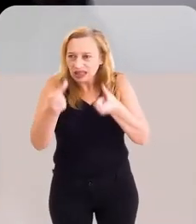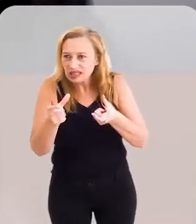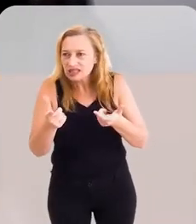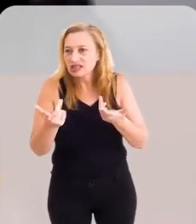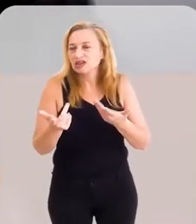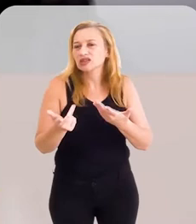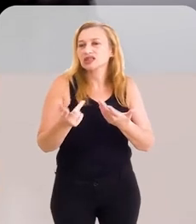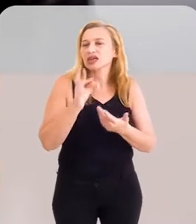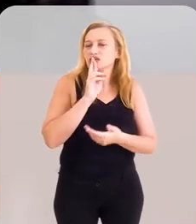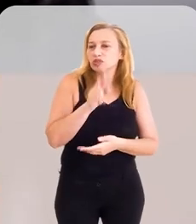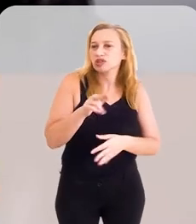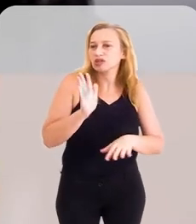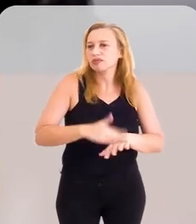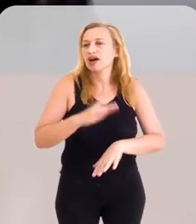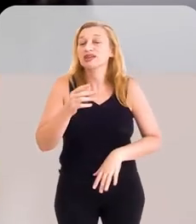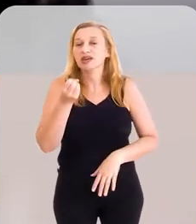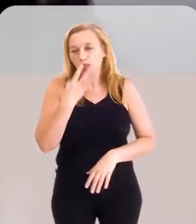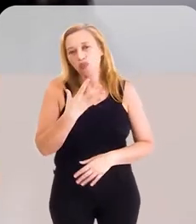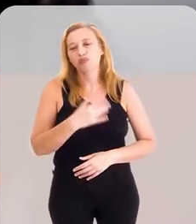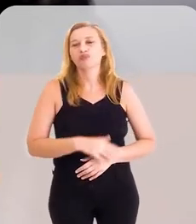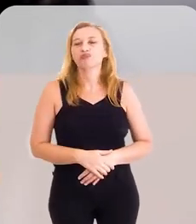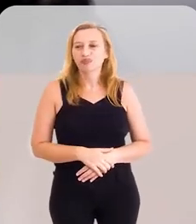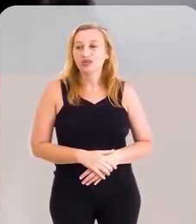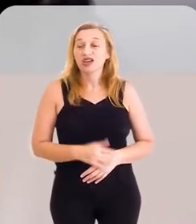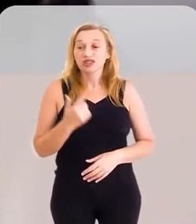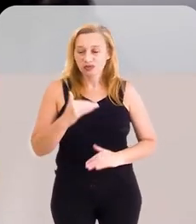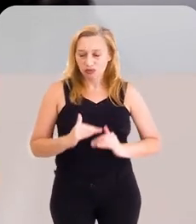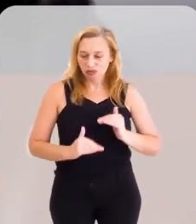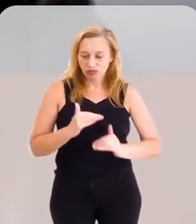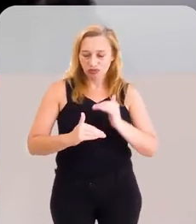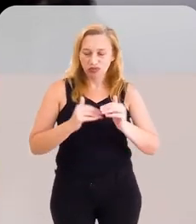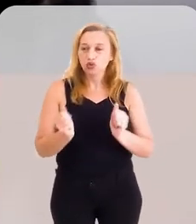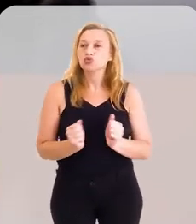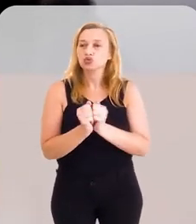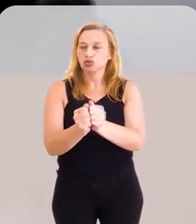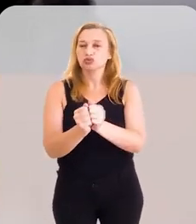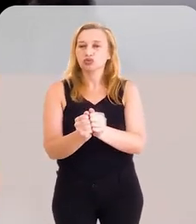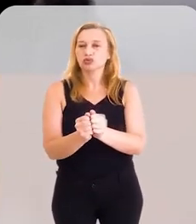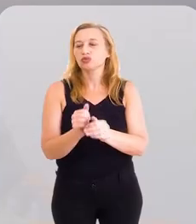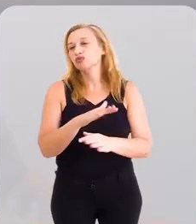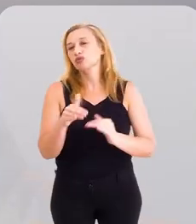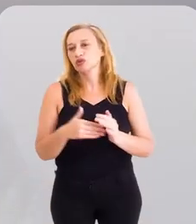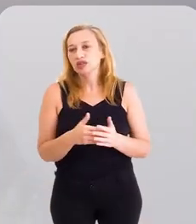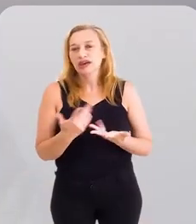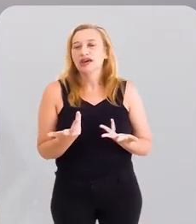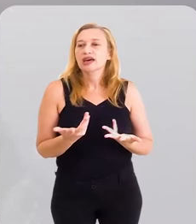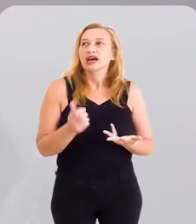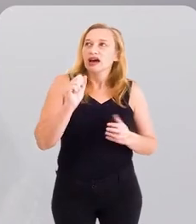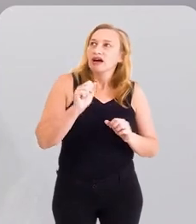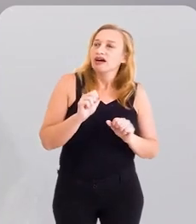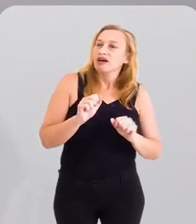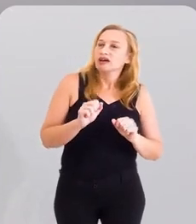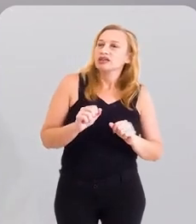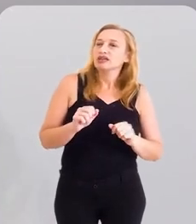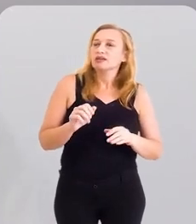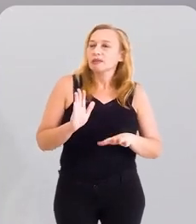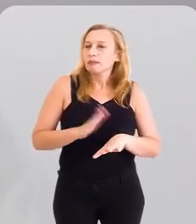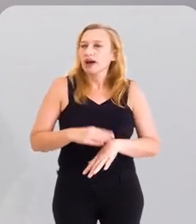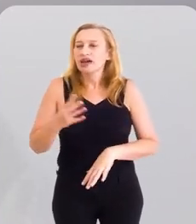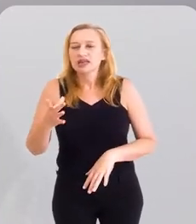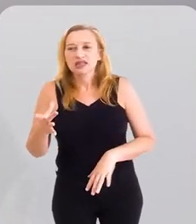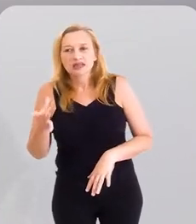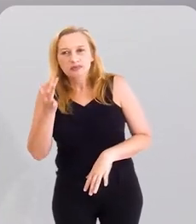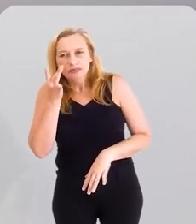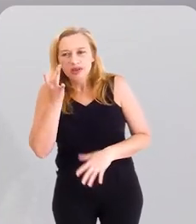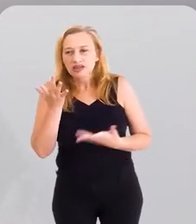mais atenção, demandando mais respostas. E isso foi muito bom. A gente foi crescendo junto com a demanda. Claro que nos fizemos muito